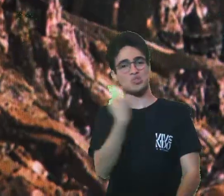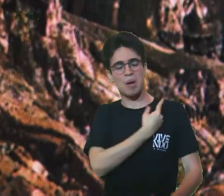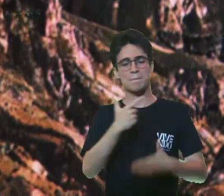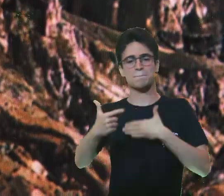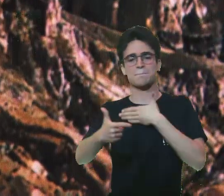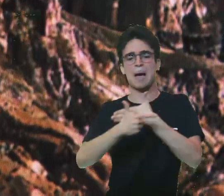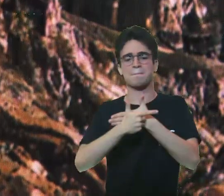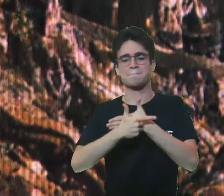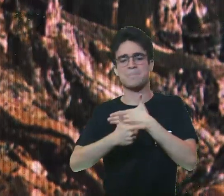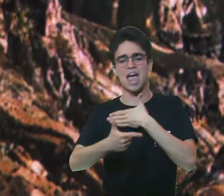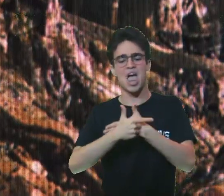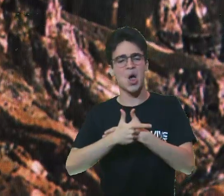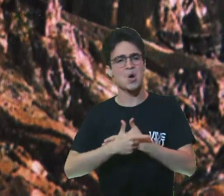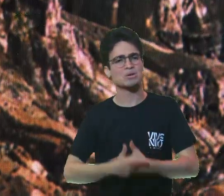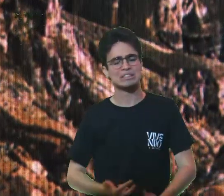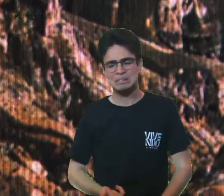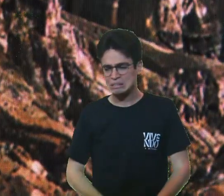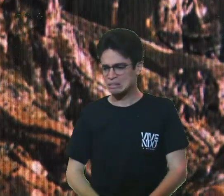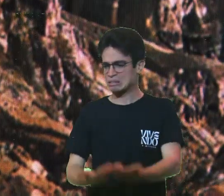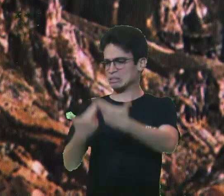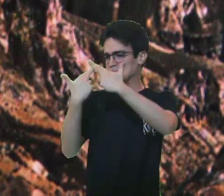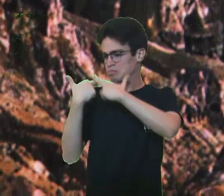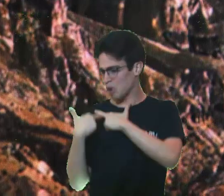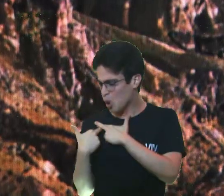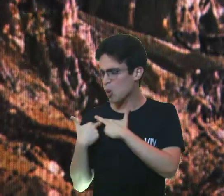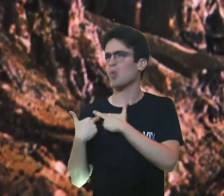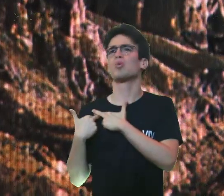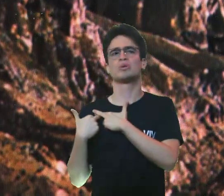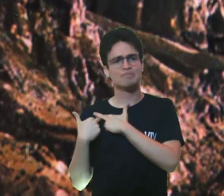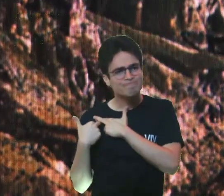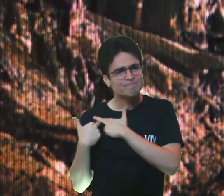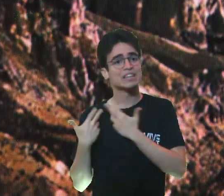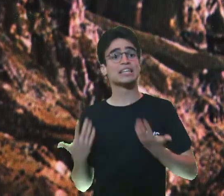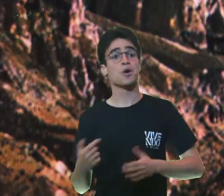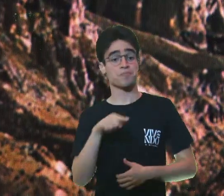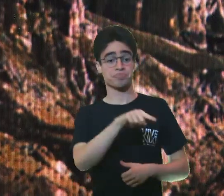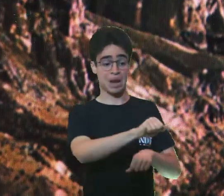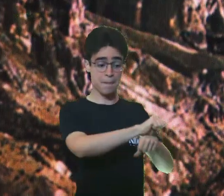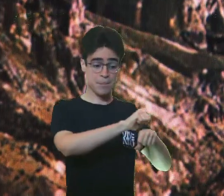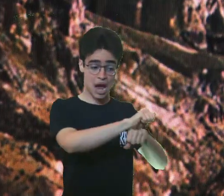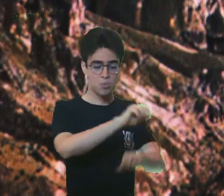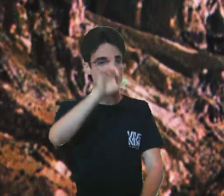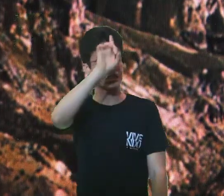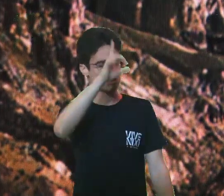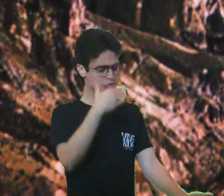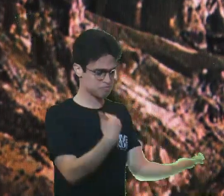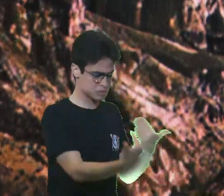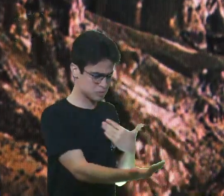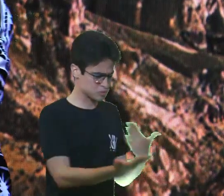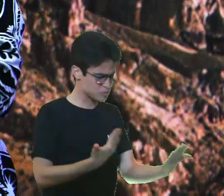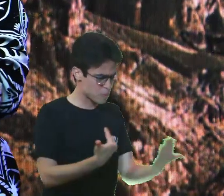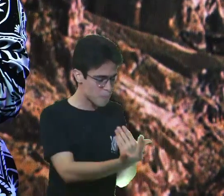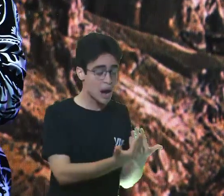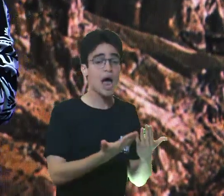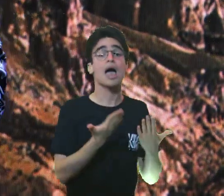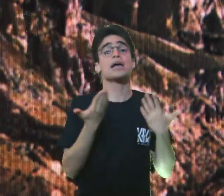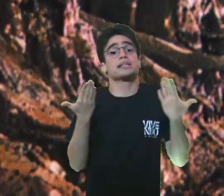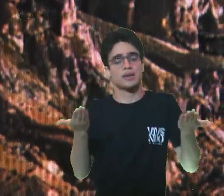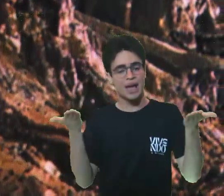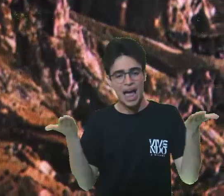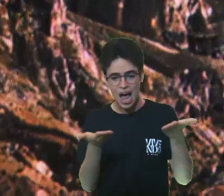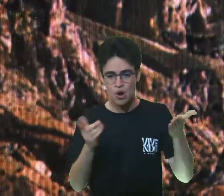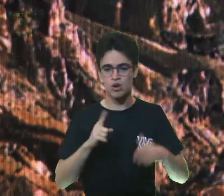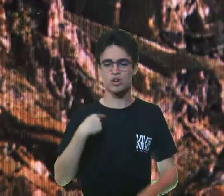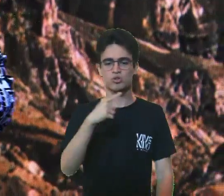missionária. Ok, Deus tem uma conversa com Abraão e nós vamos então